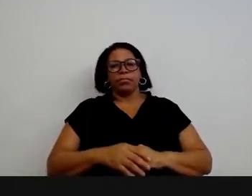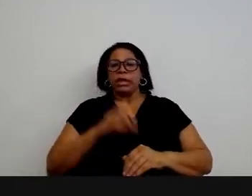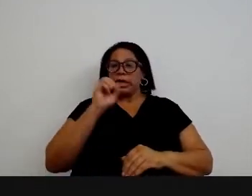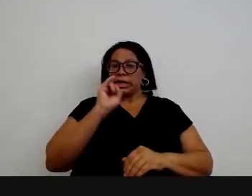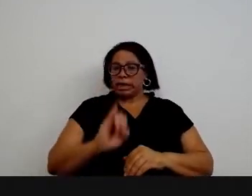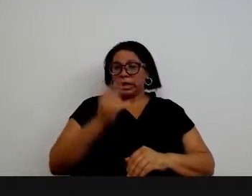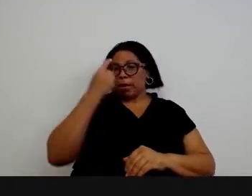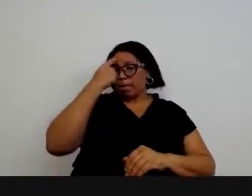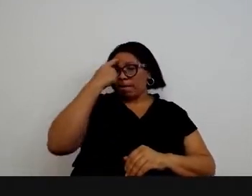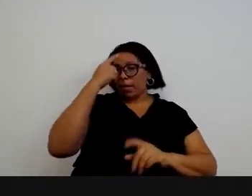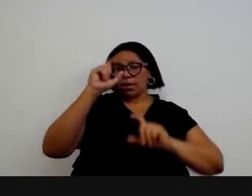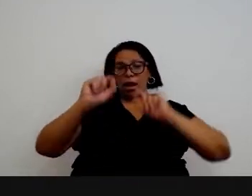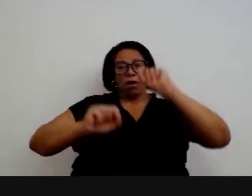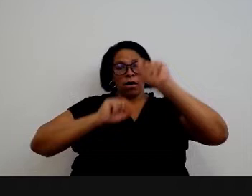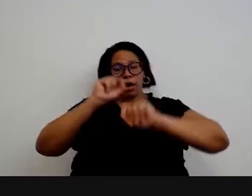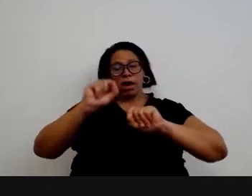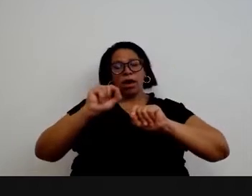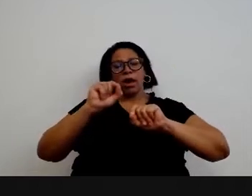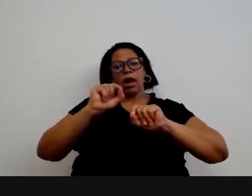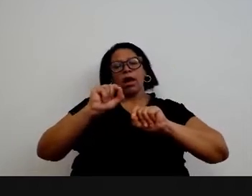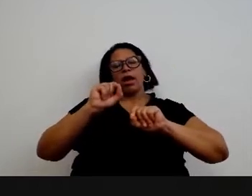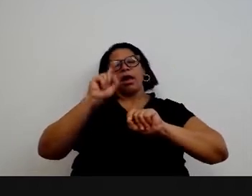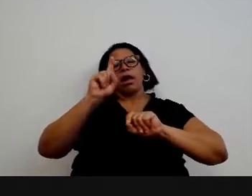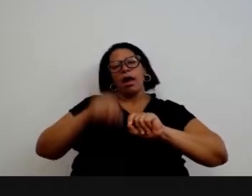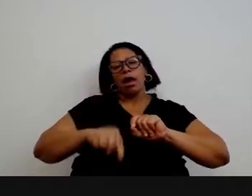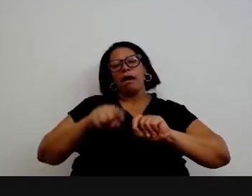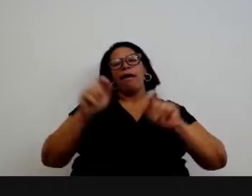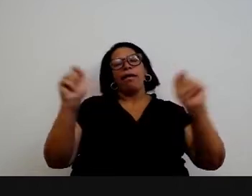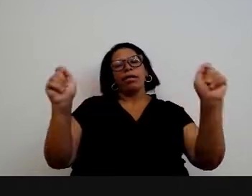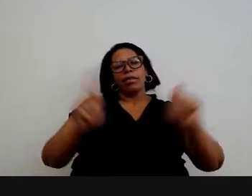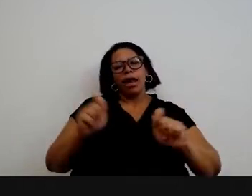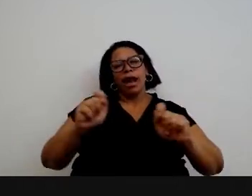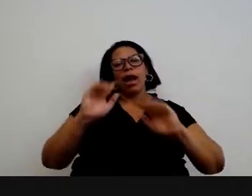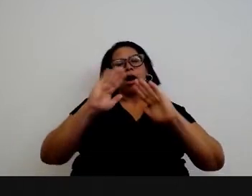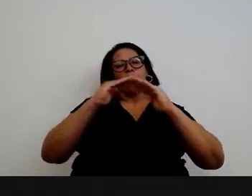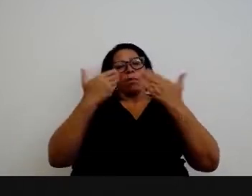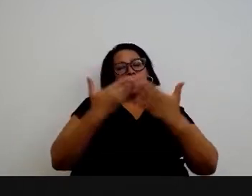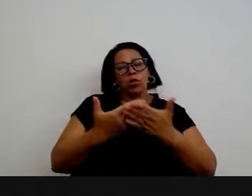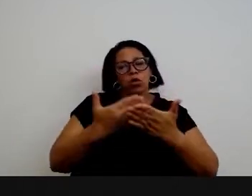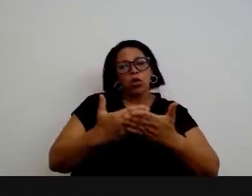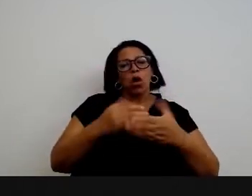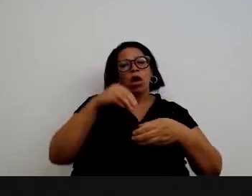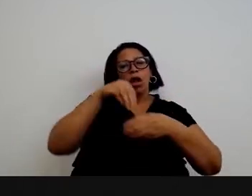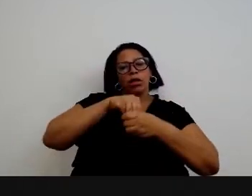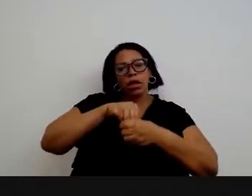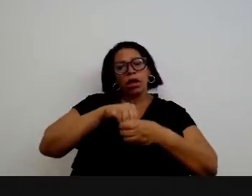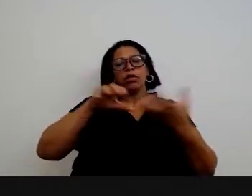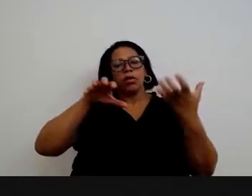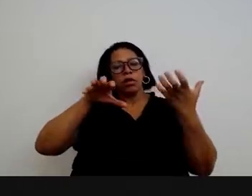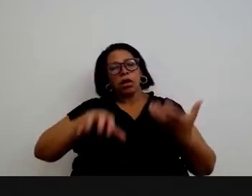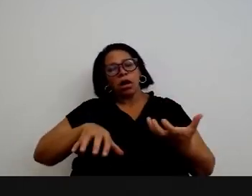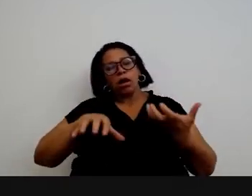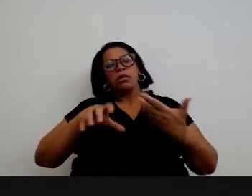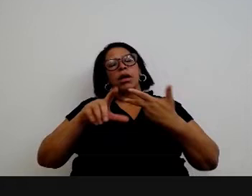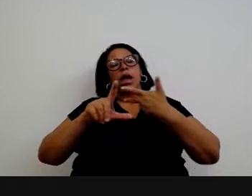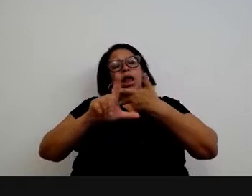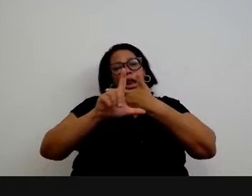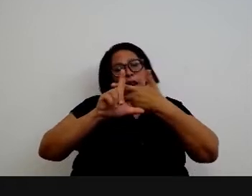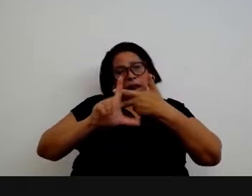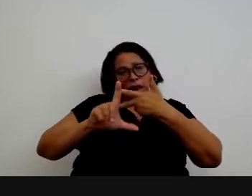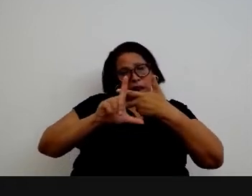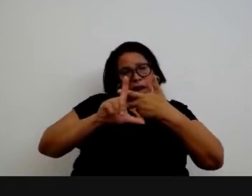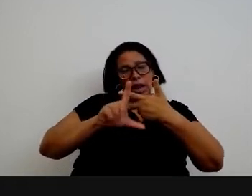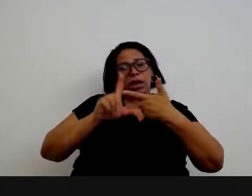se a gente pensar no que seja ou no que poderia ser uma escola do parlamento ou uma escola do legislativo, à